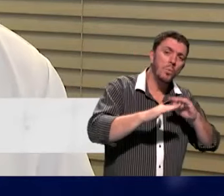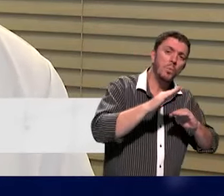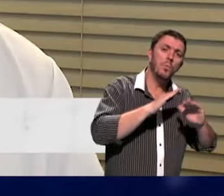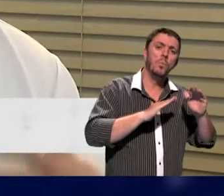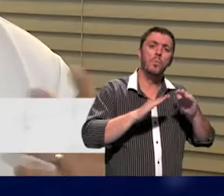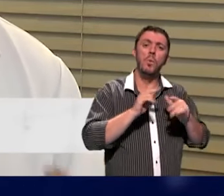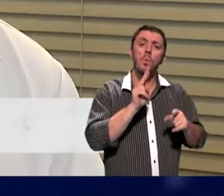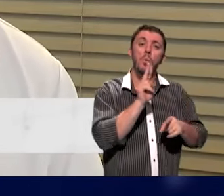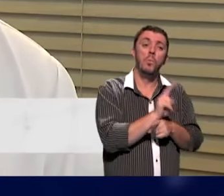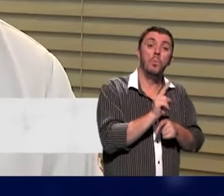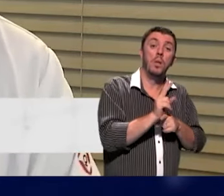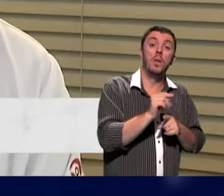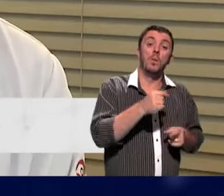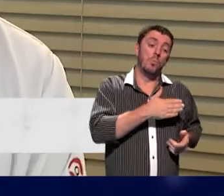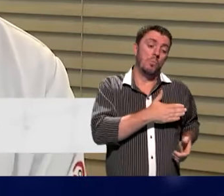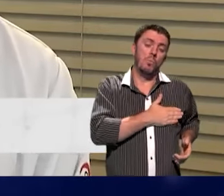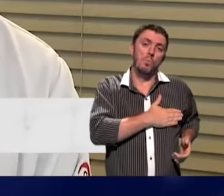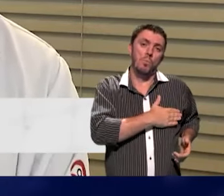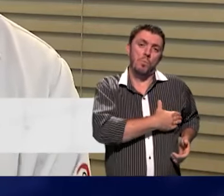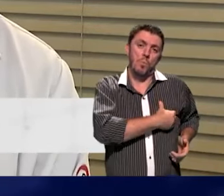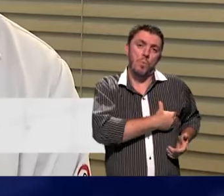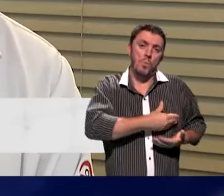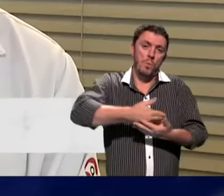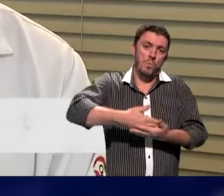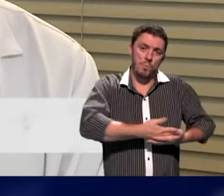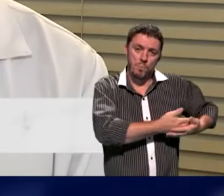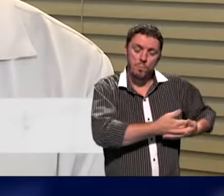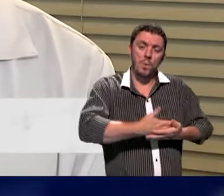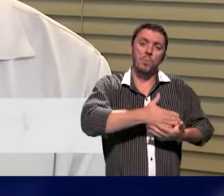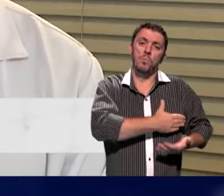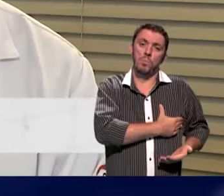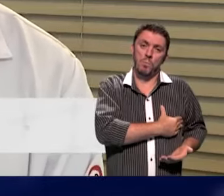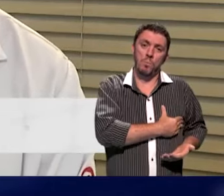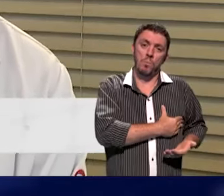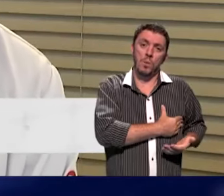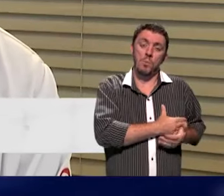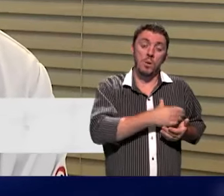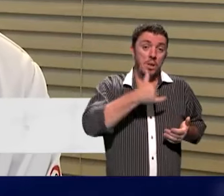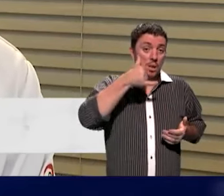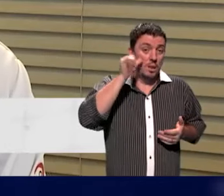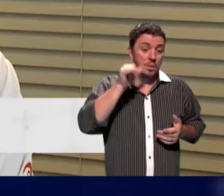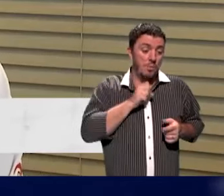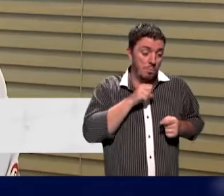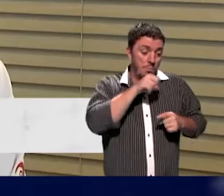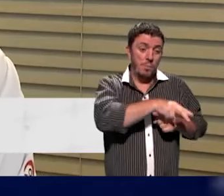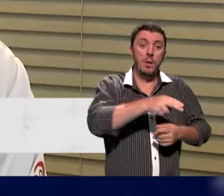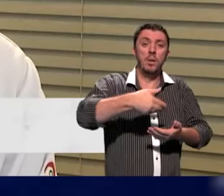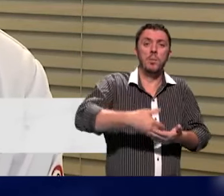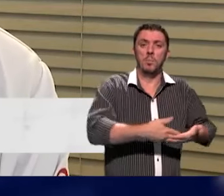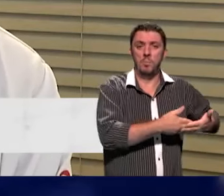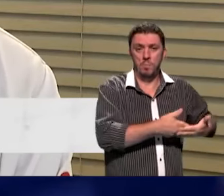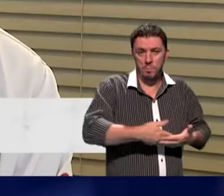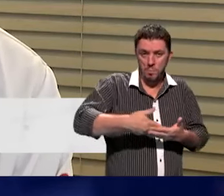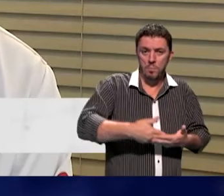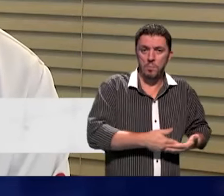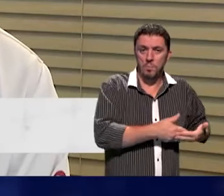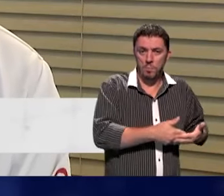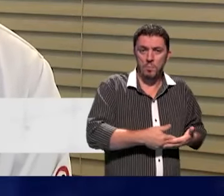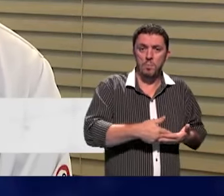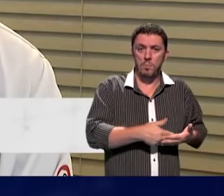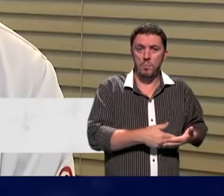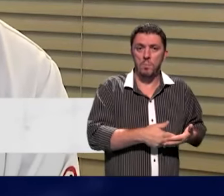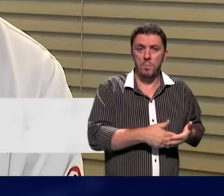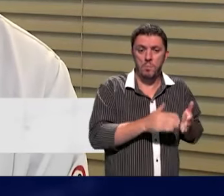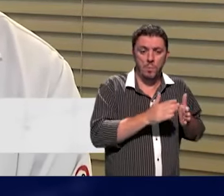cuidado para amamentar cuidados com esse recém-nascido para não tentar evitar com bom então dele né durante